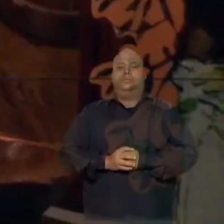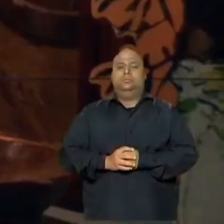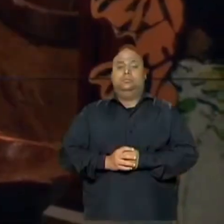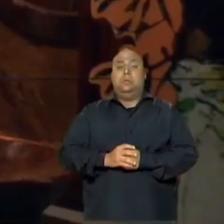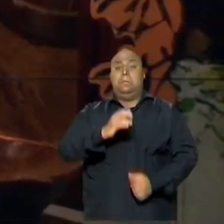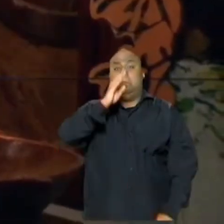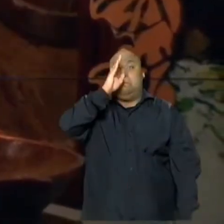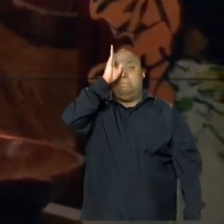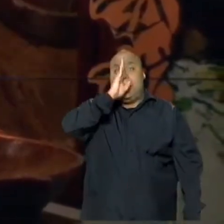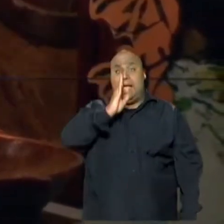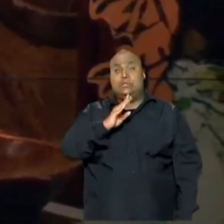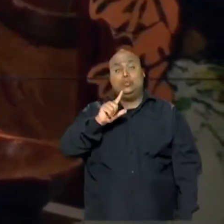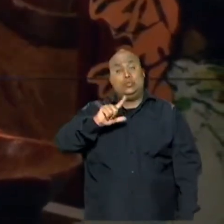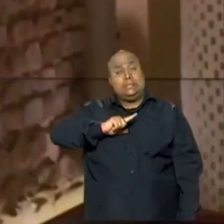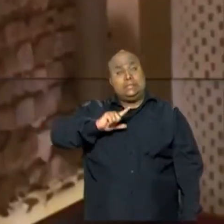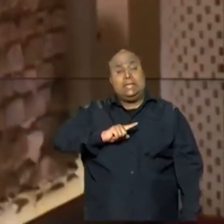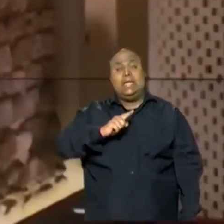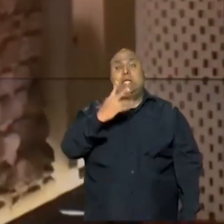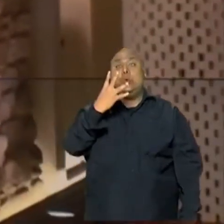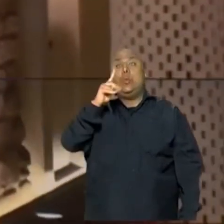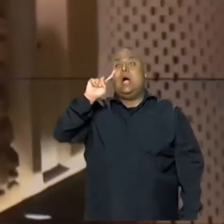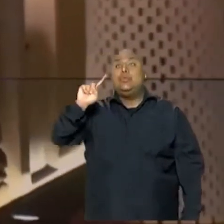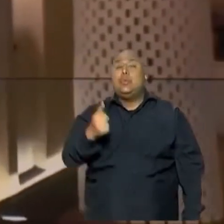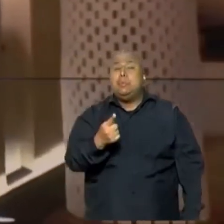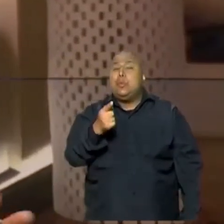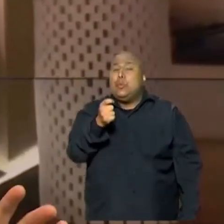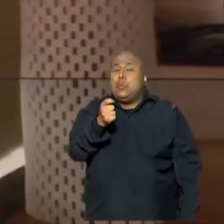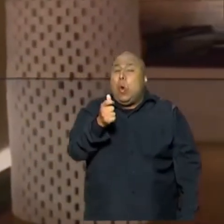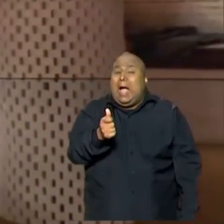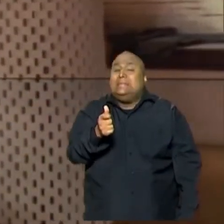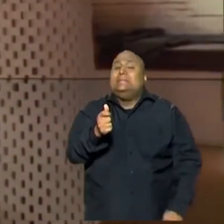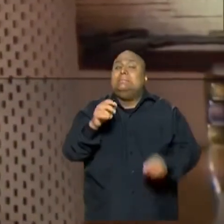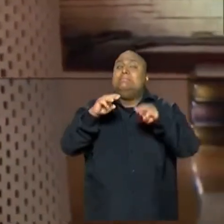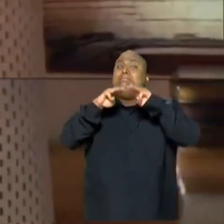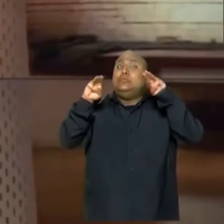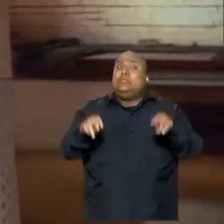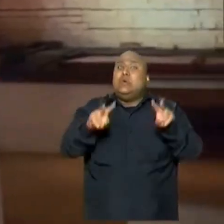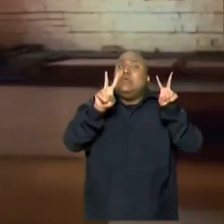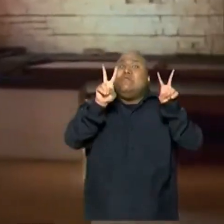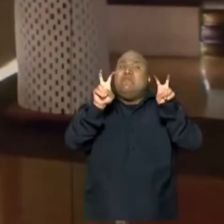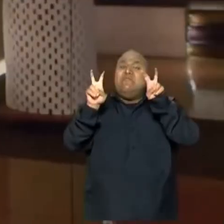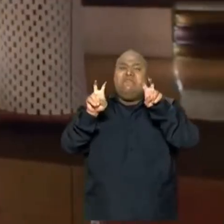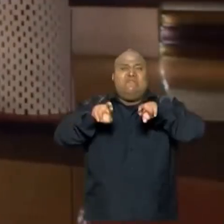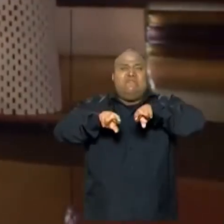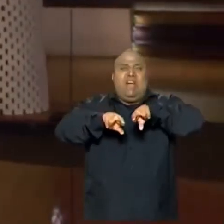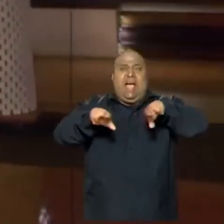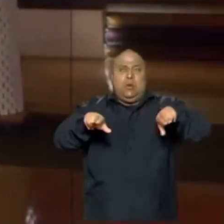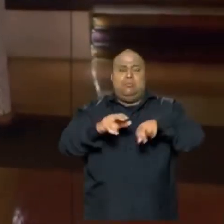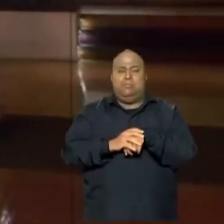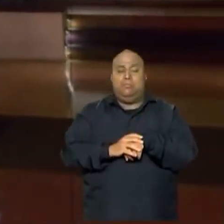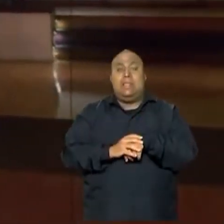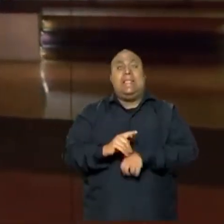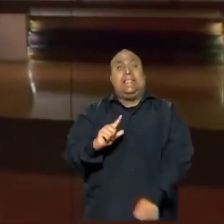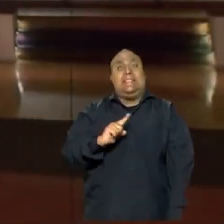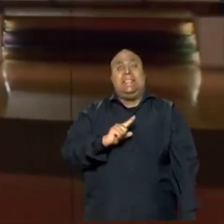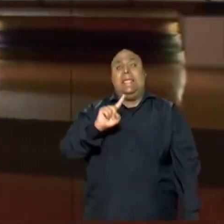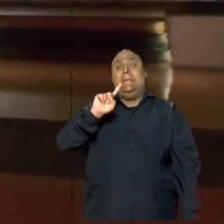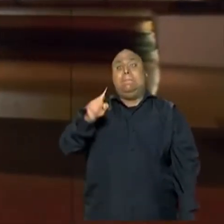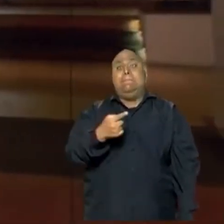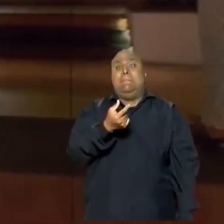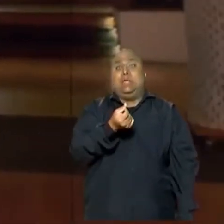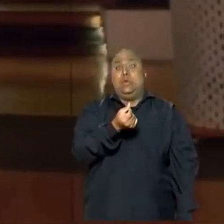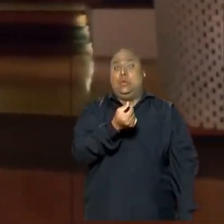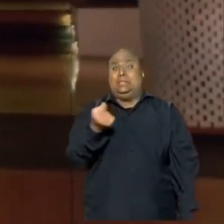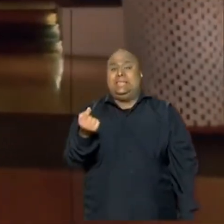O Brasil possui quase 4.000 museus com os mais diversos enfoques. Há cerca de 1.600 museus